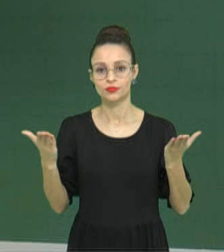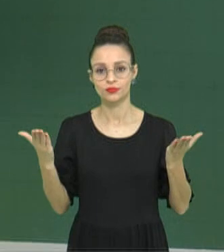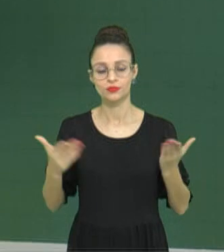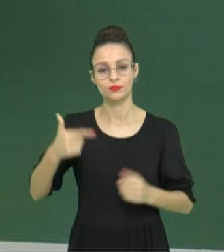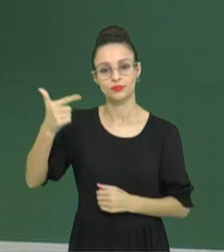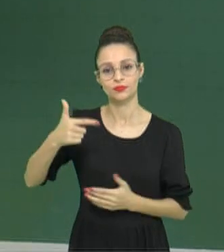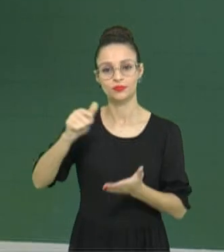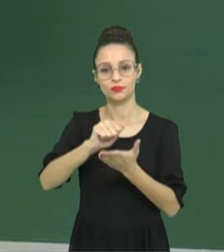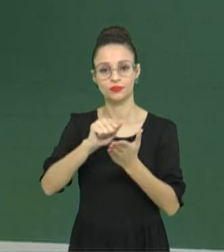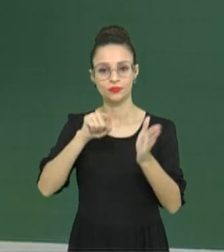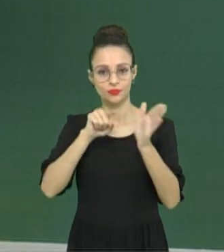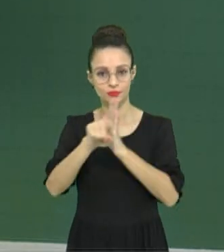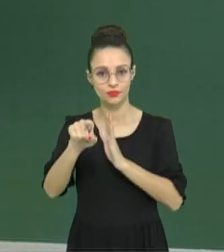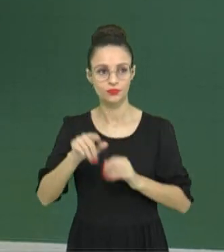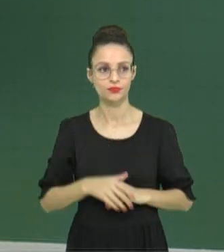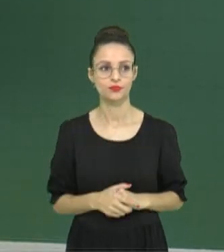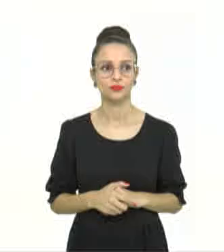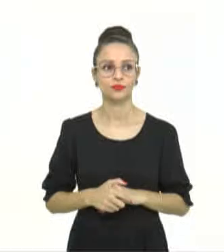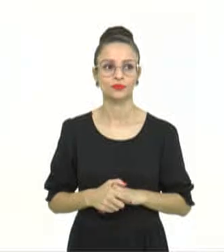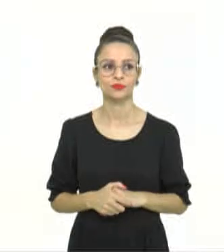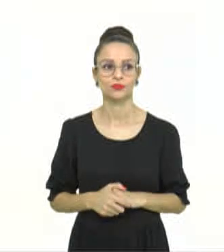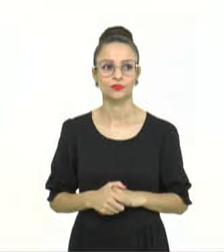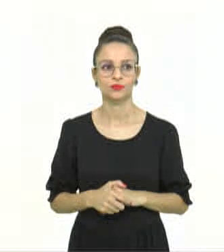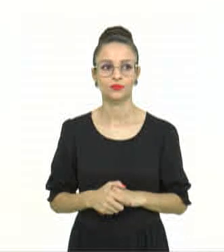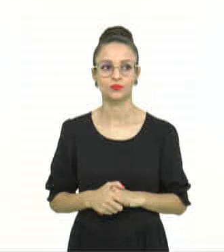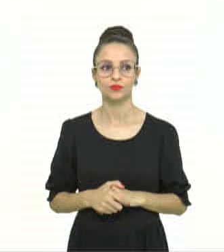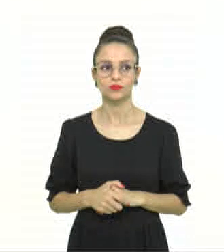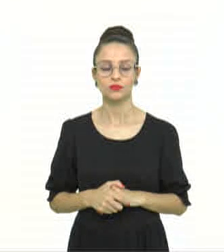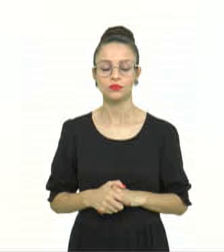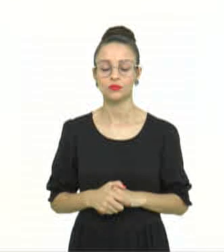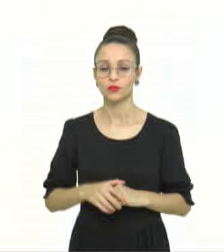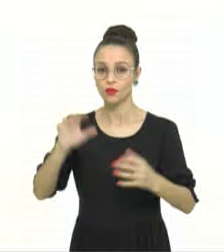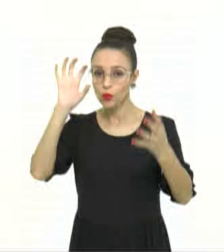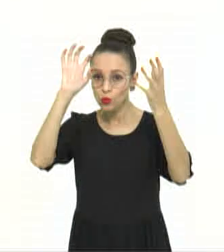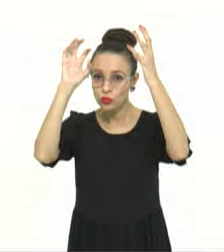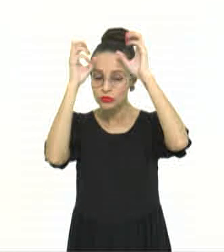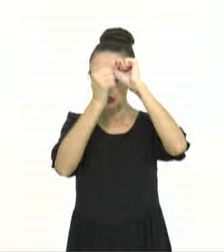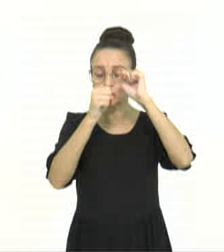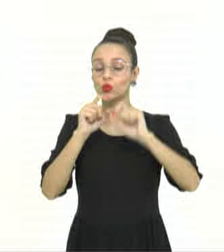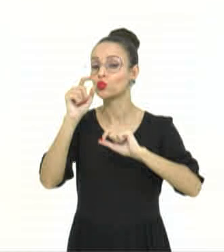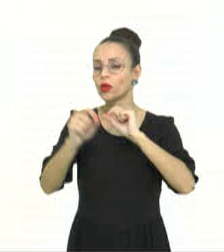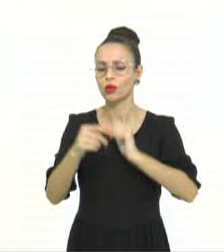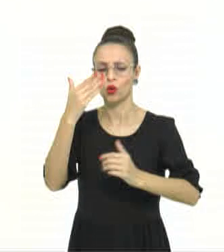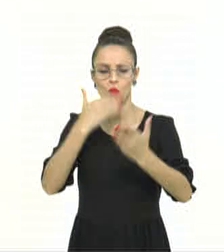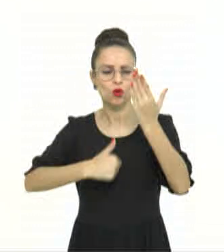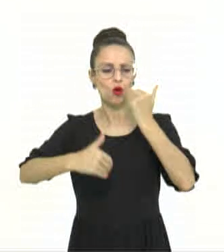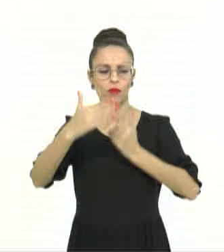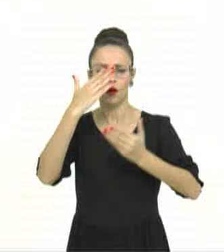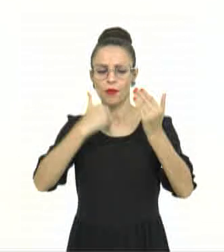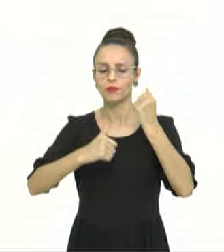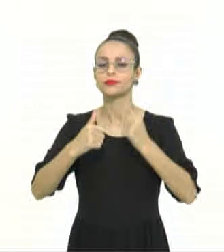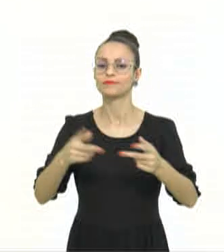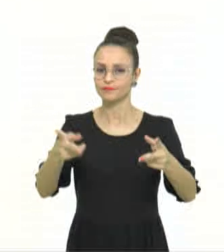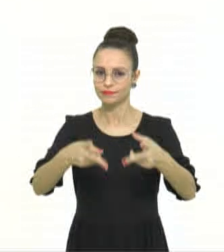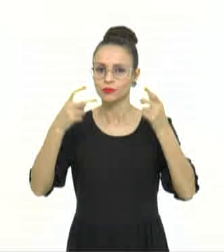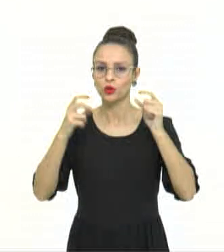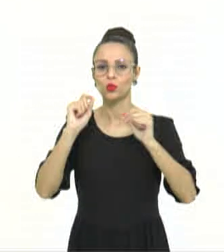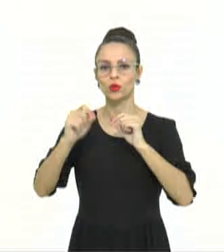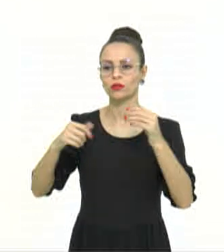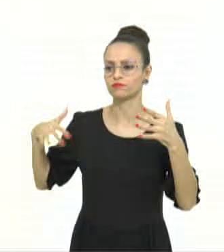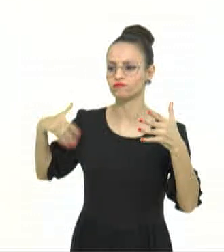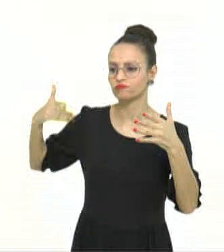nossa segunda pergunta. Vamos lá. O transtorno do comer compulsivo vem sendo reconhecido nos últimos